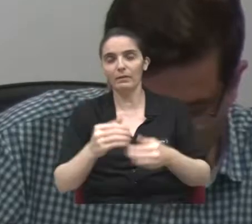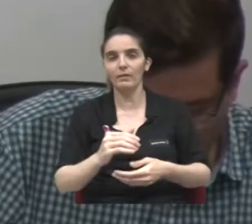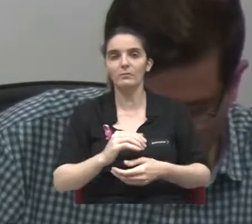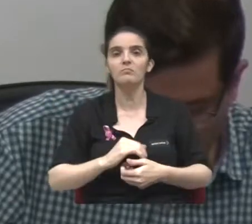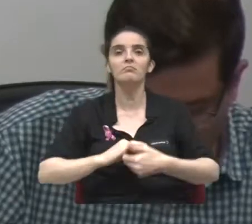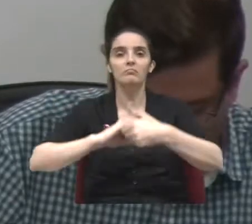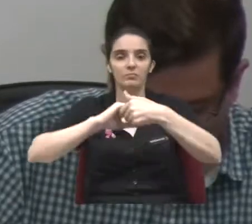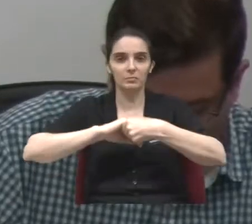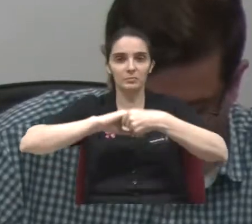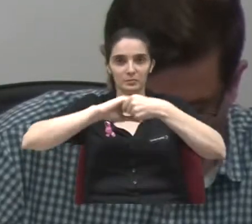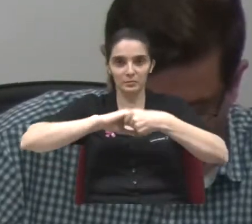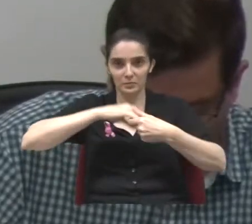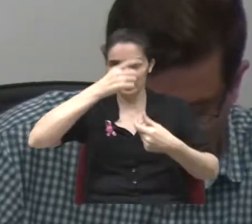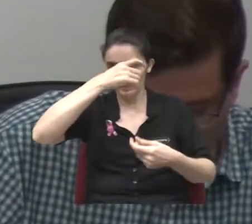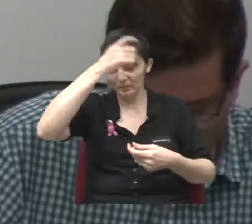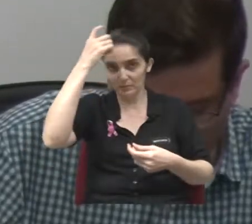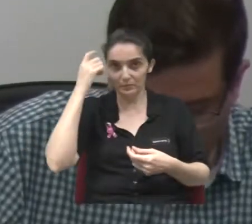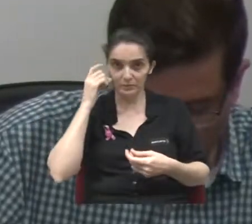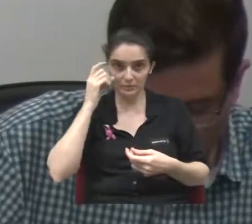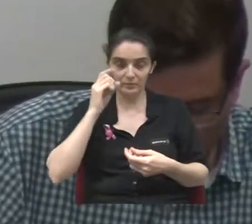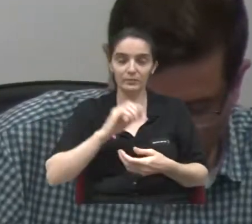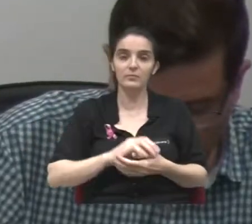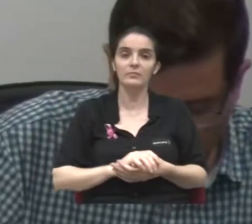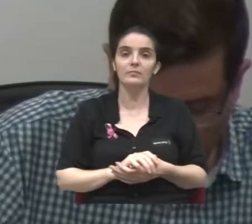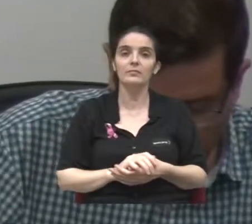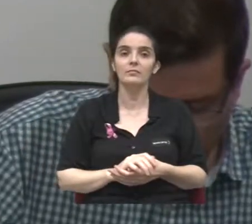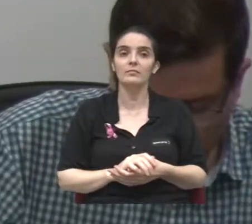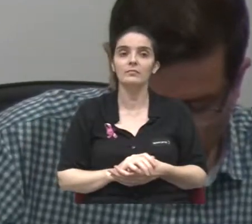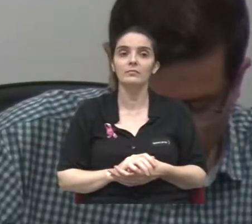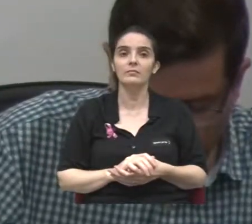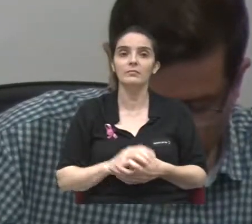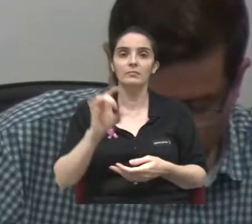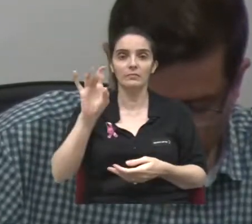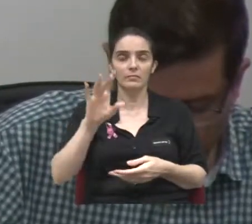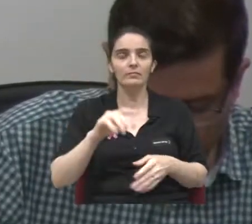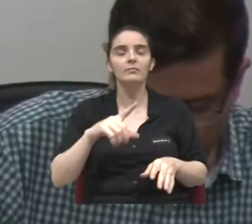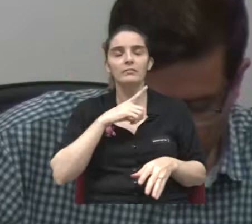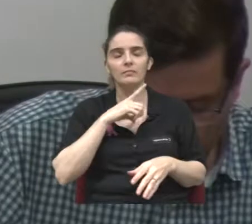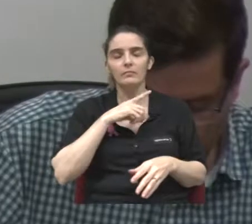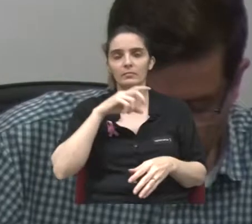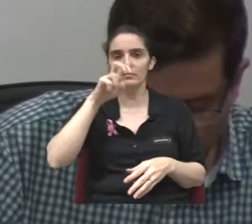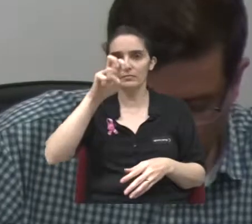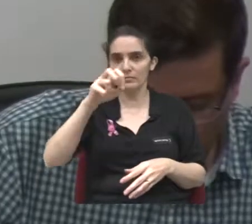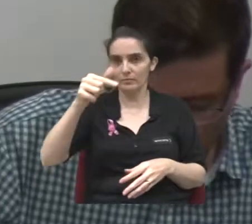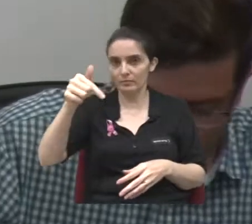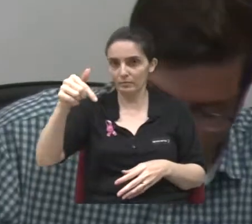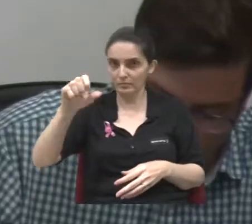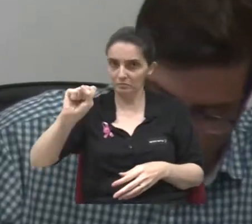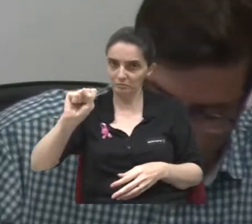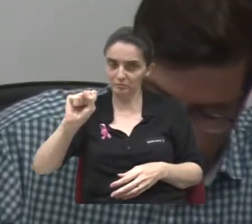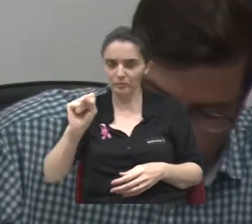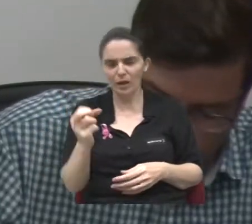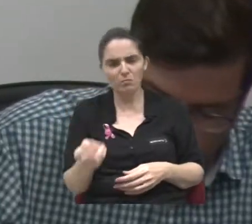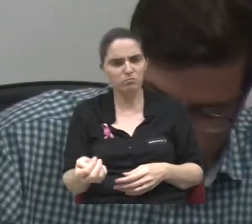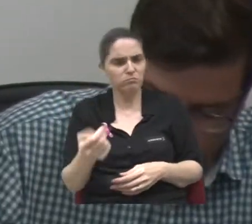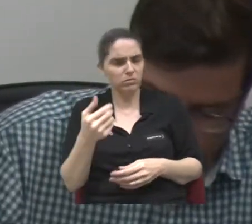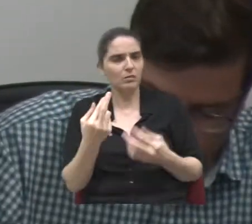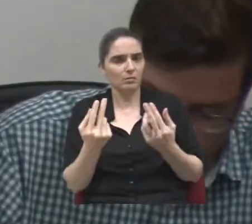Também tem um requerimento 578, mais ou menos nessa situação, de perguntar como que vai